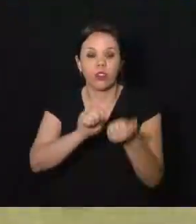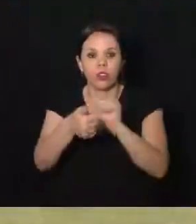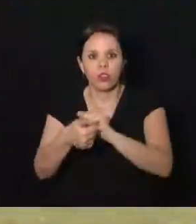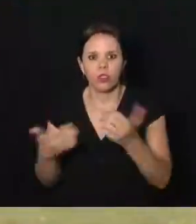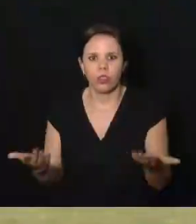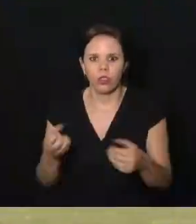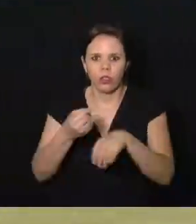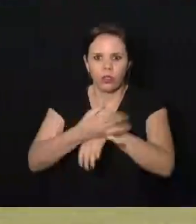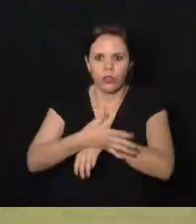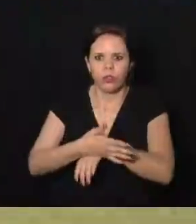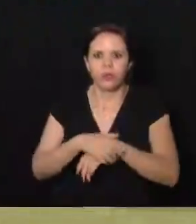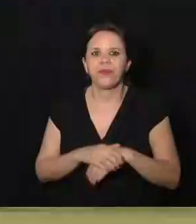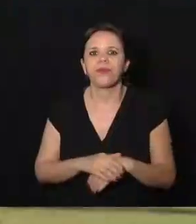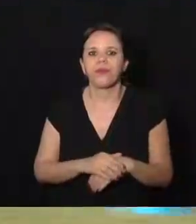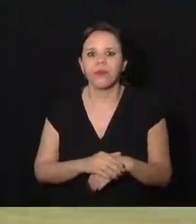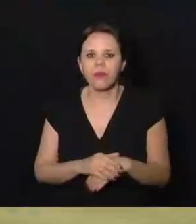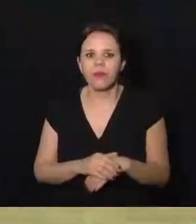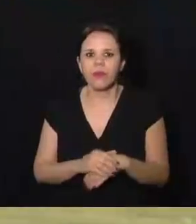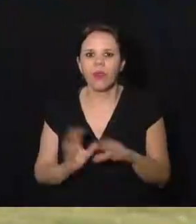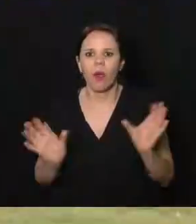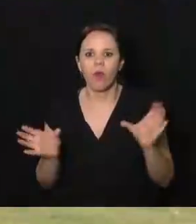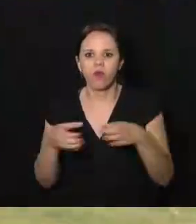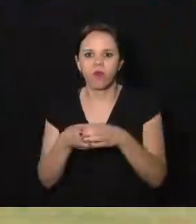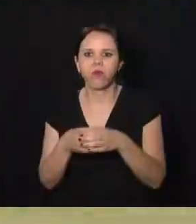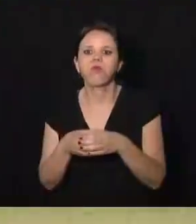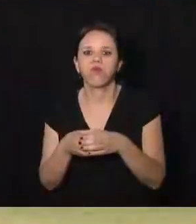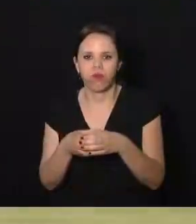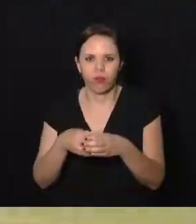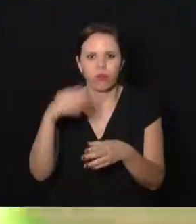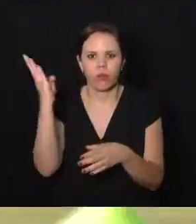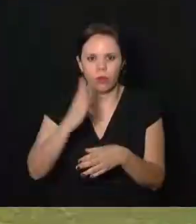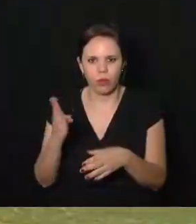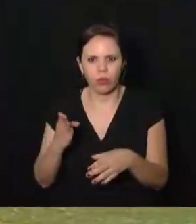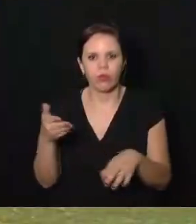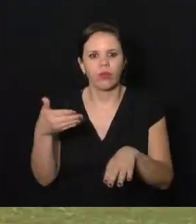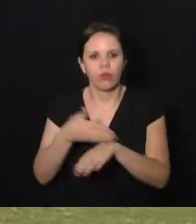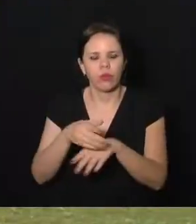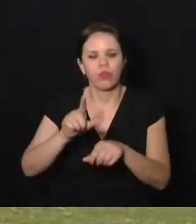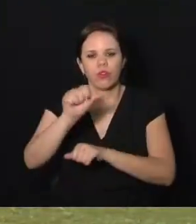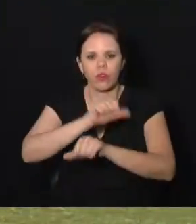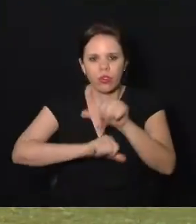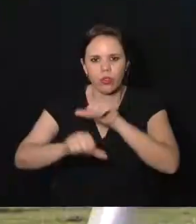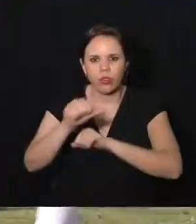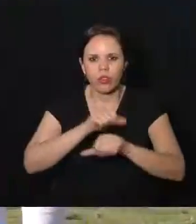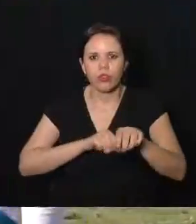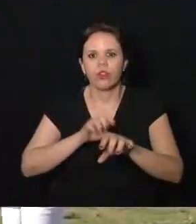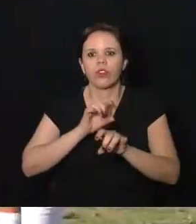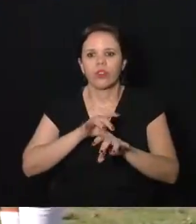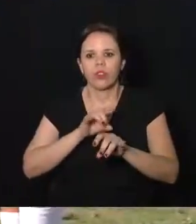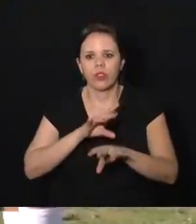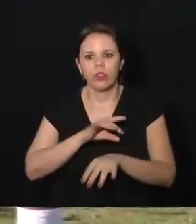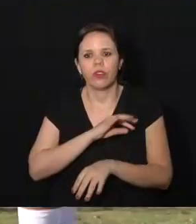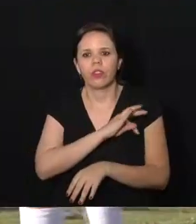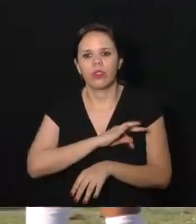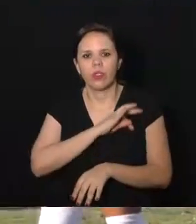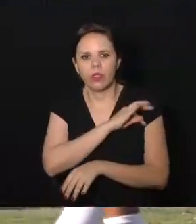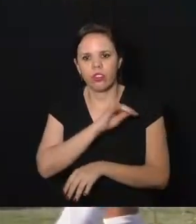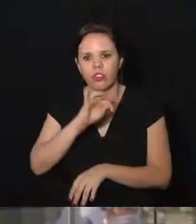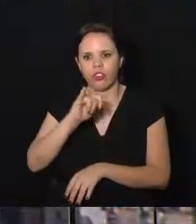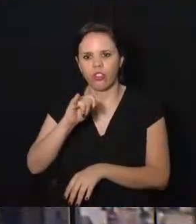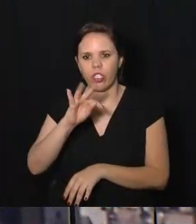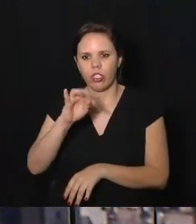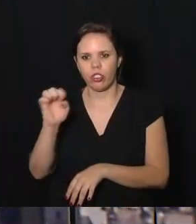nesta madrugada, a seleção brasileira entra em campo. Confira as mudanças do técnico Tite na equipe